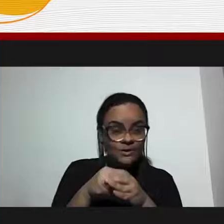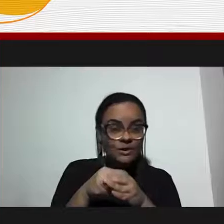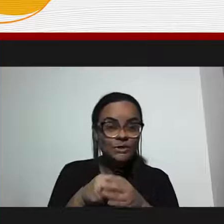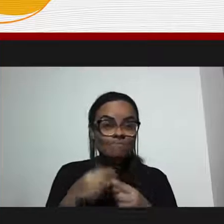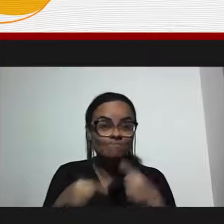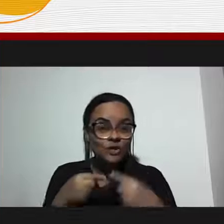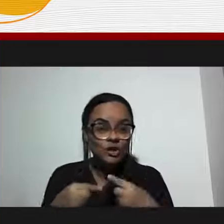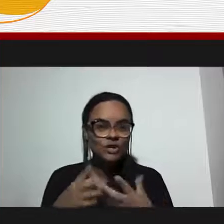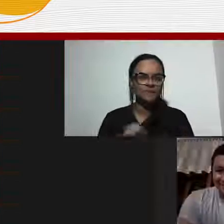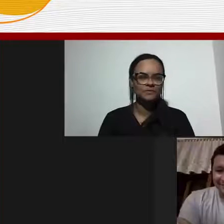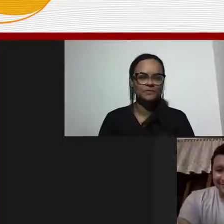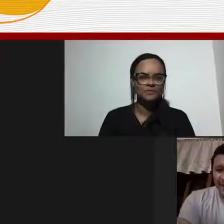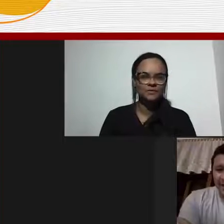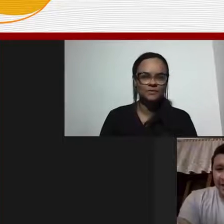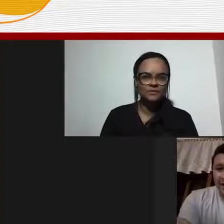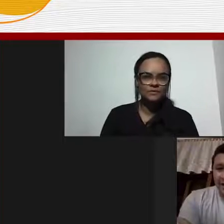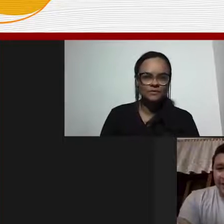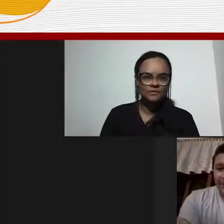esporte?